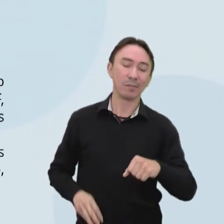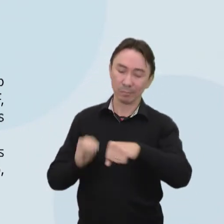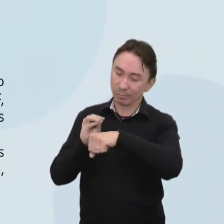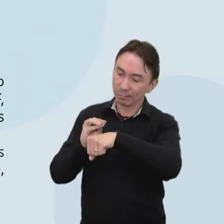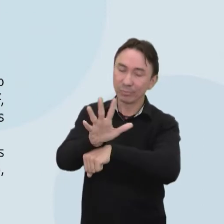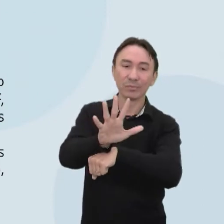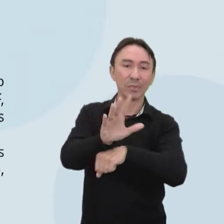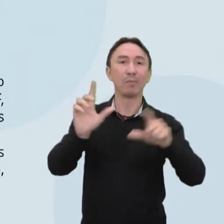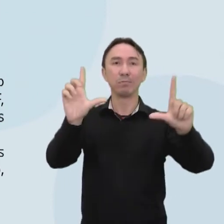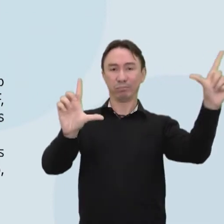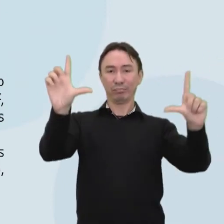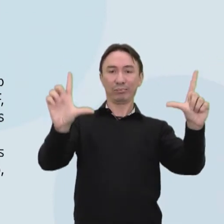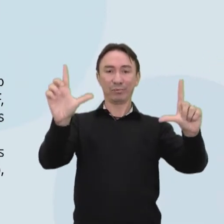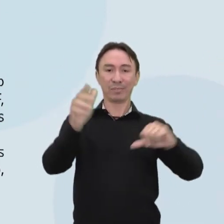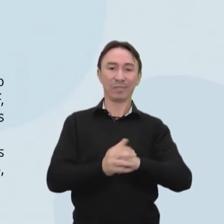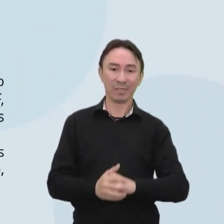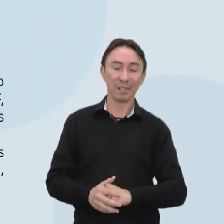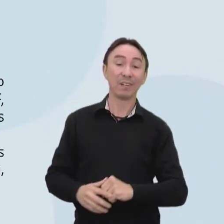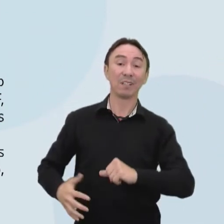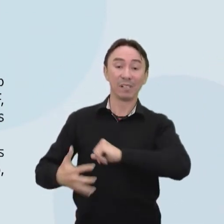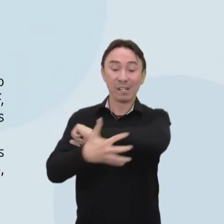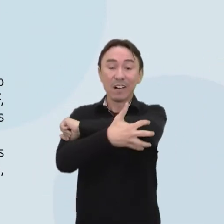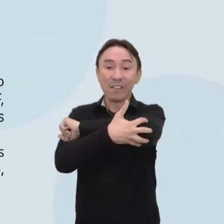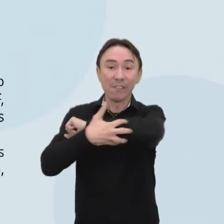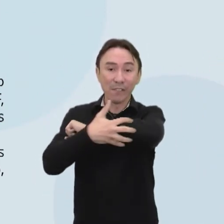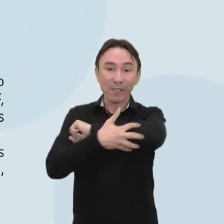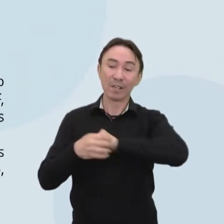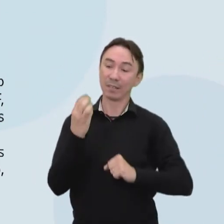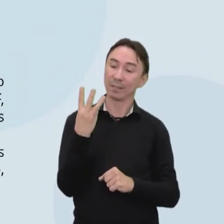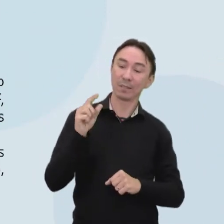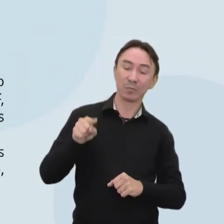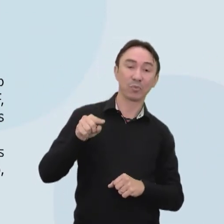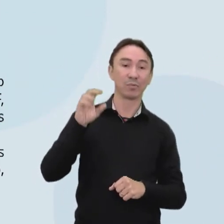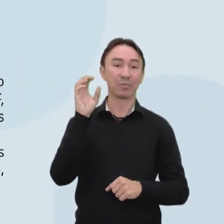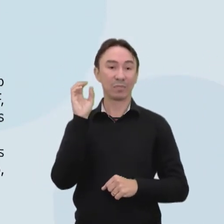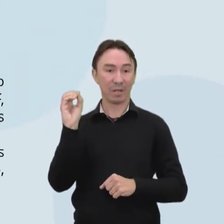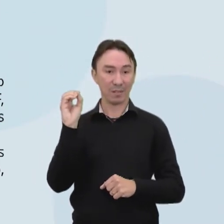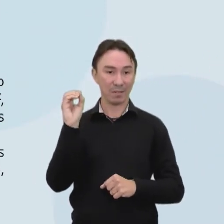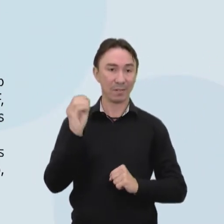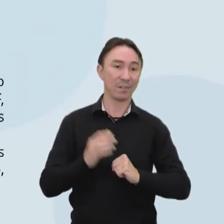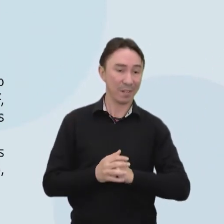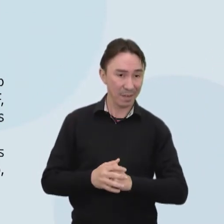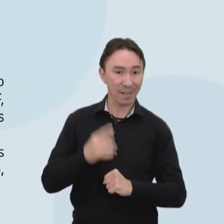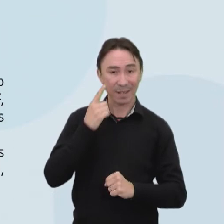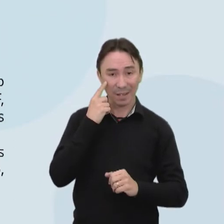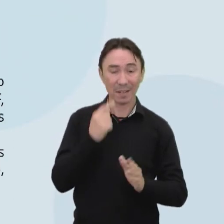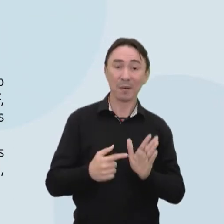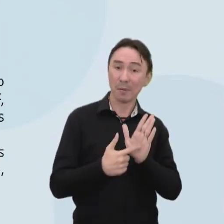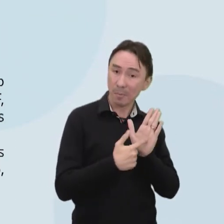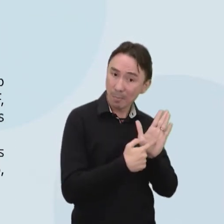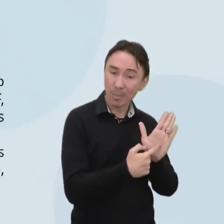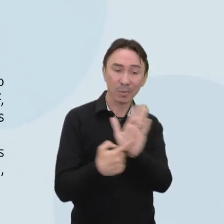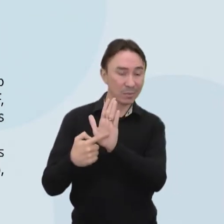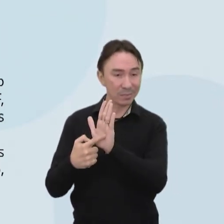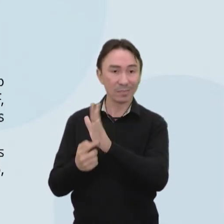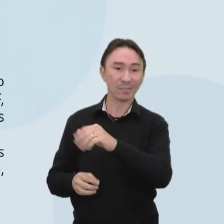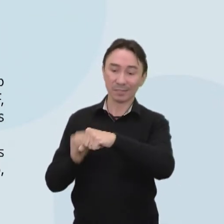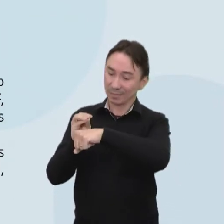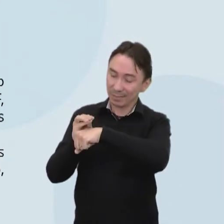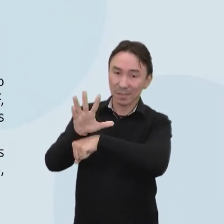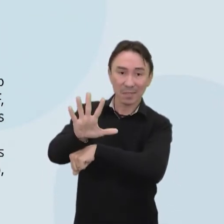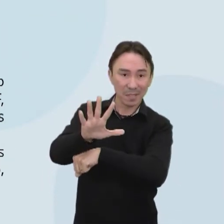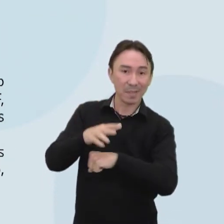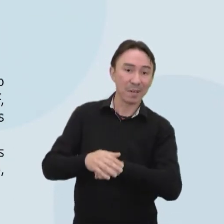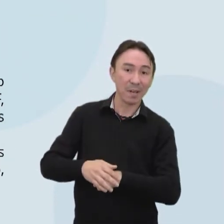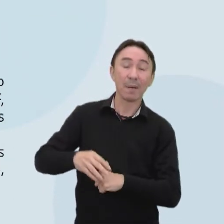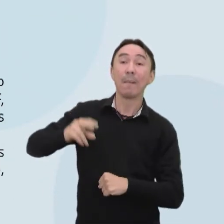mostra de cinema Memórias Faveladas. E aí a gente vê na imagem que pessoas estão agrupadas ali assistindo a um filme ou a